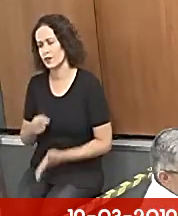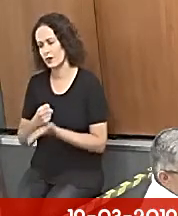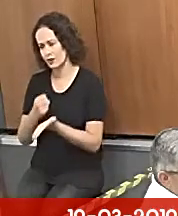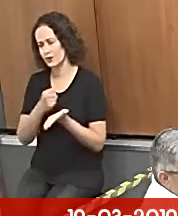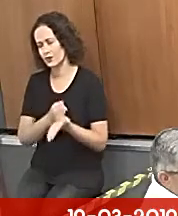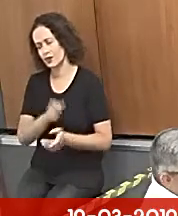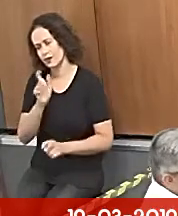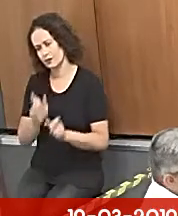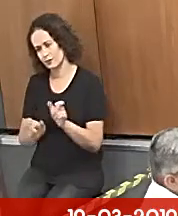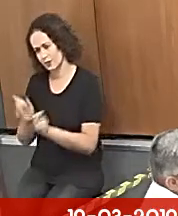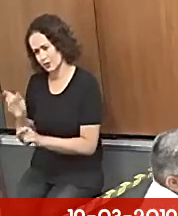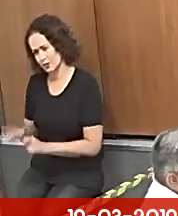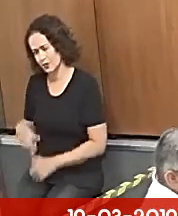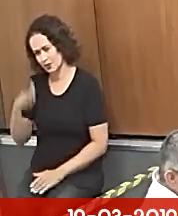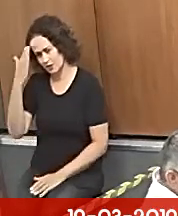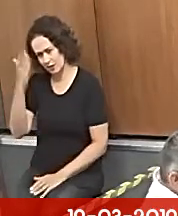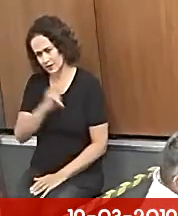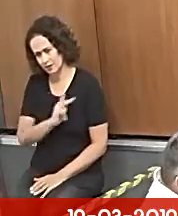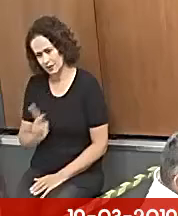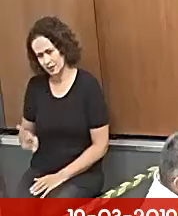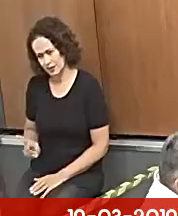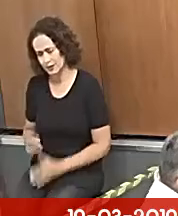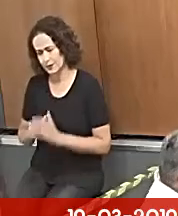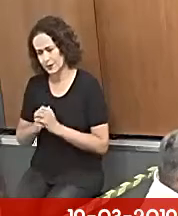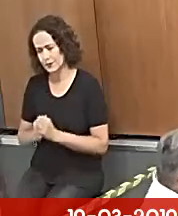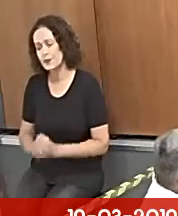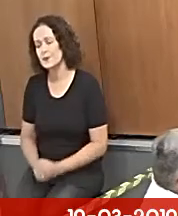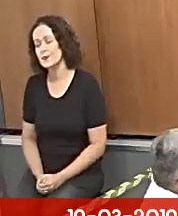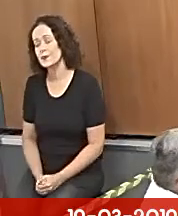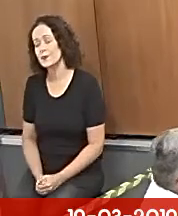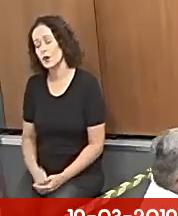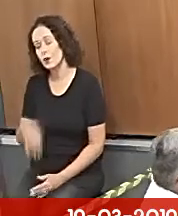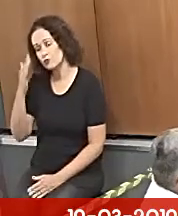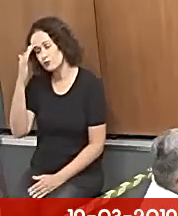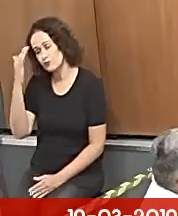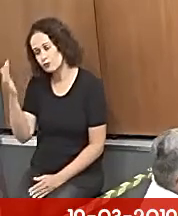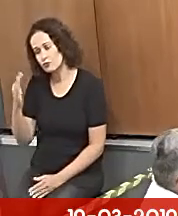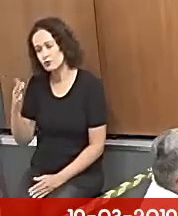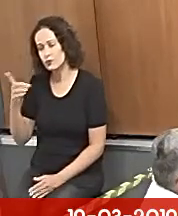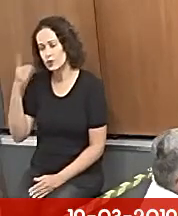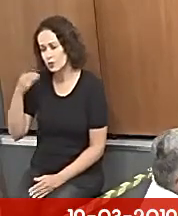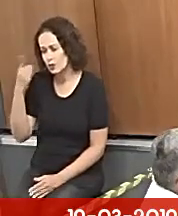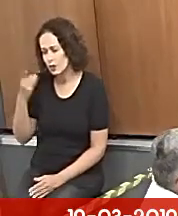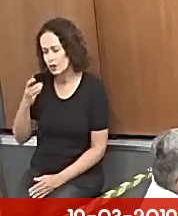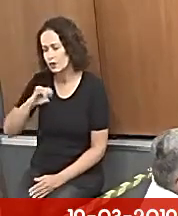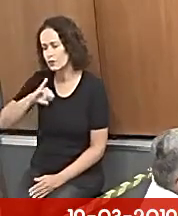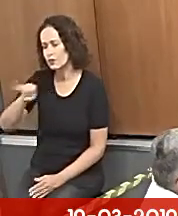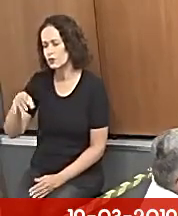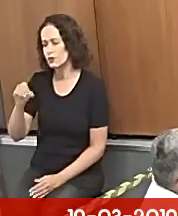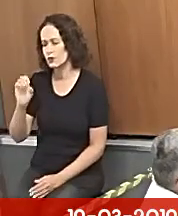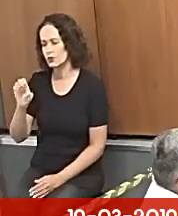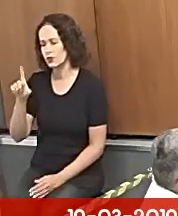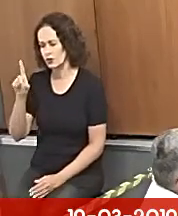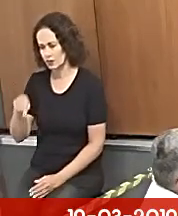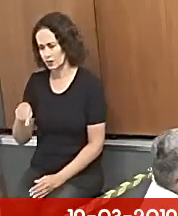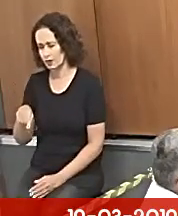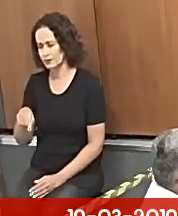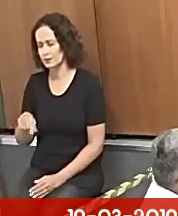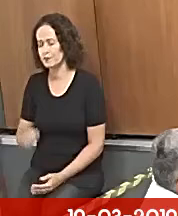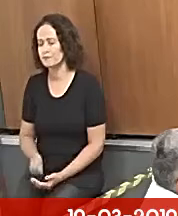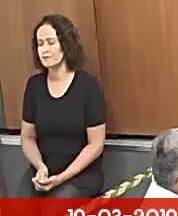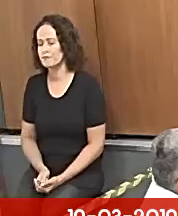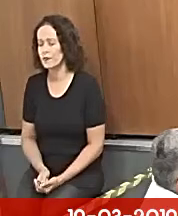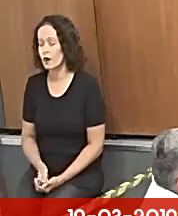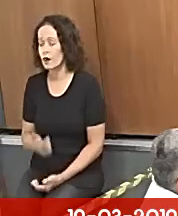muito obrigado presidente obrigado é brigado deputado josé guilherme então a gente antes de passar a falar pra vocês